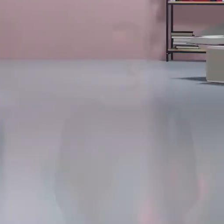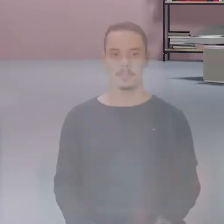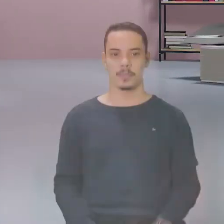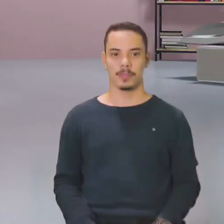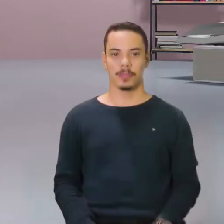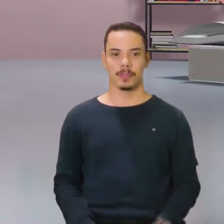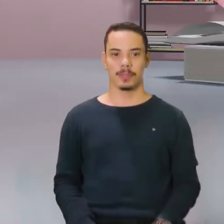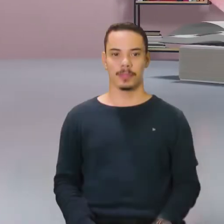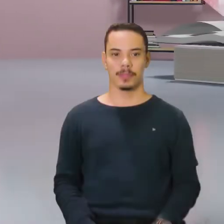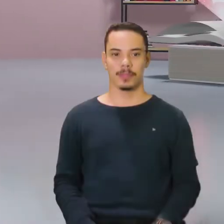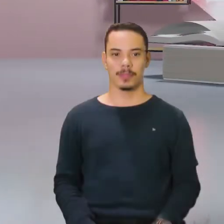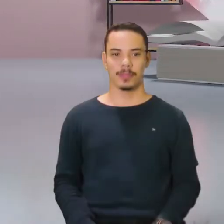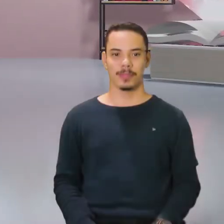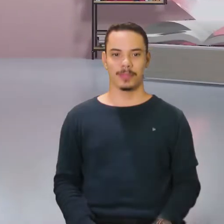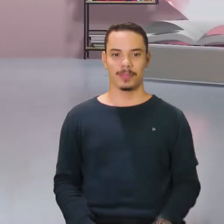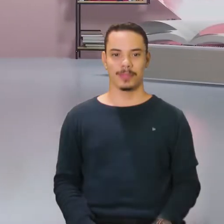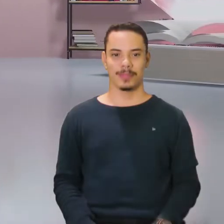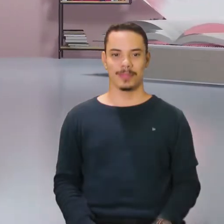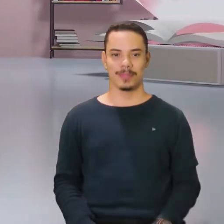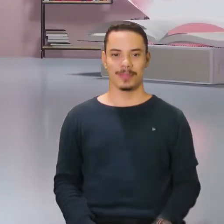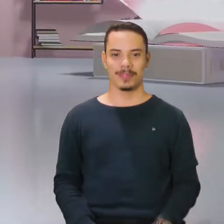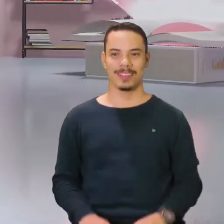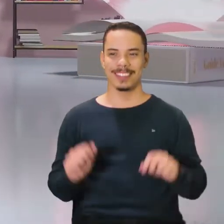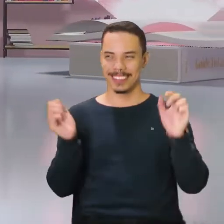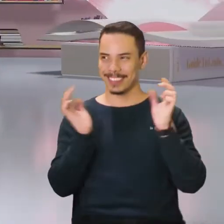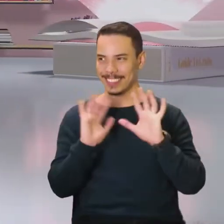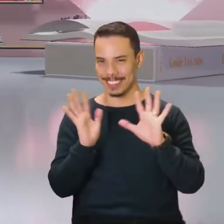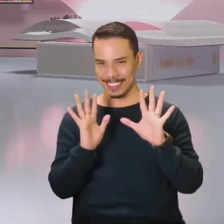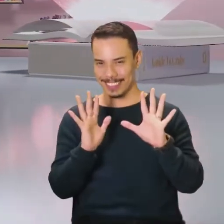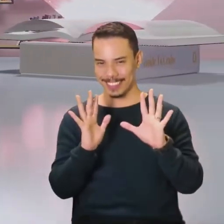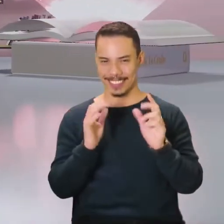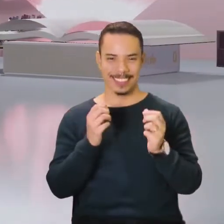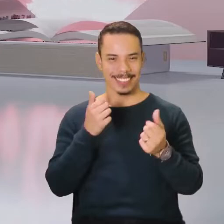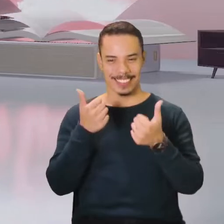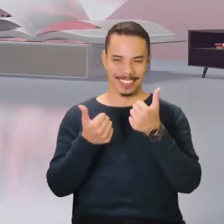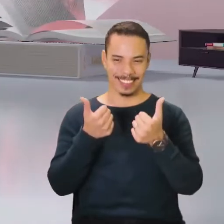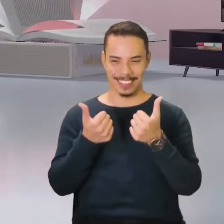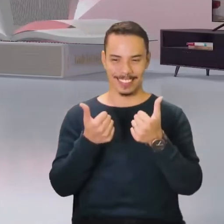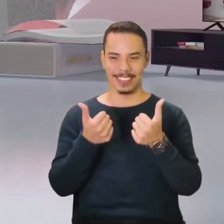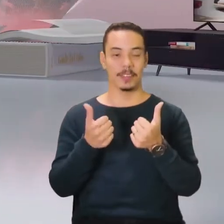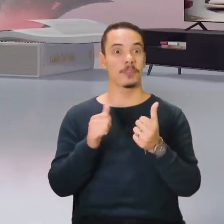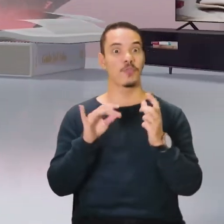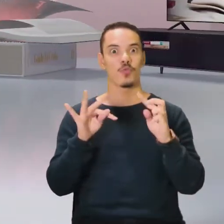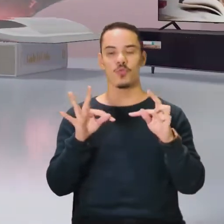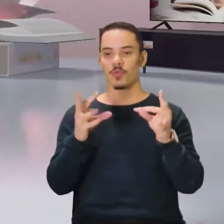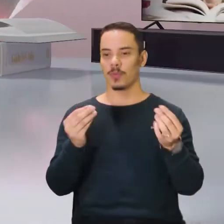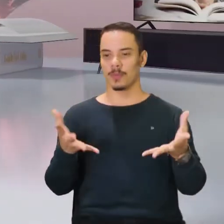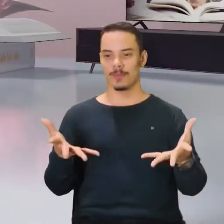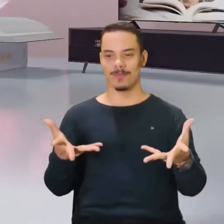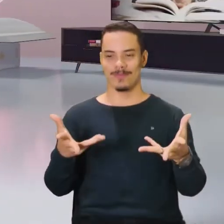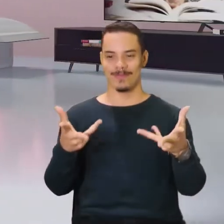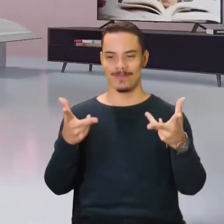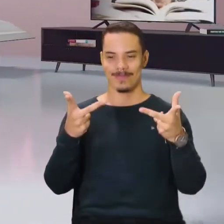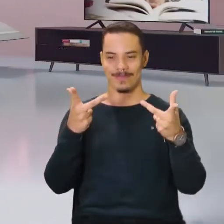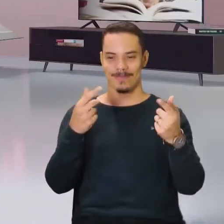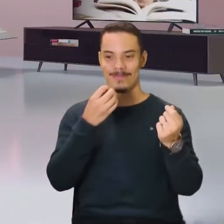fazer por onde, né? Olá, tudo bem? Tudo maravilhoso!